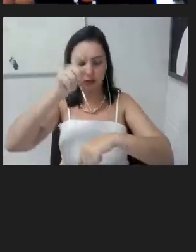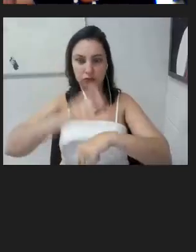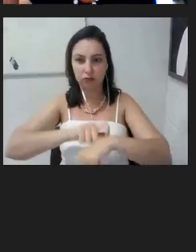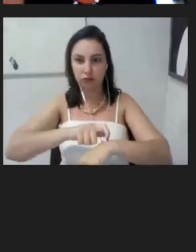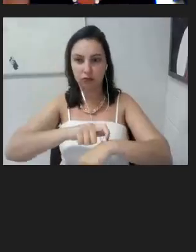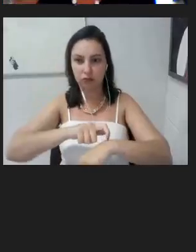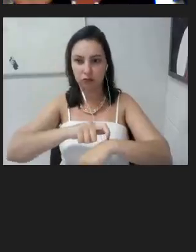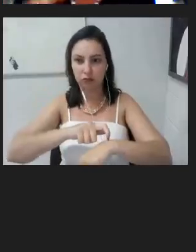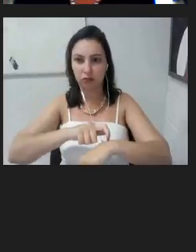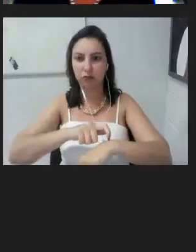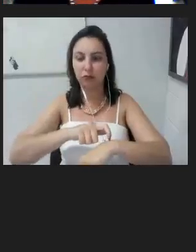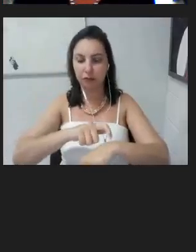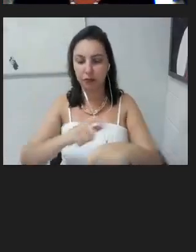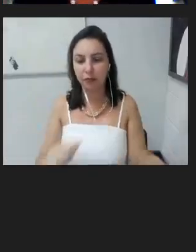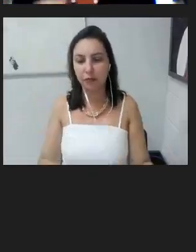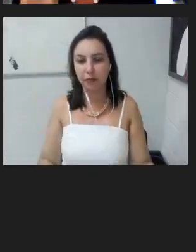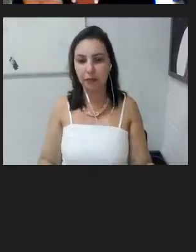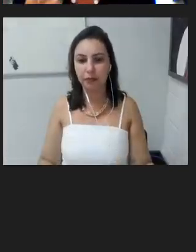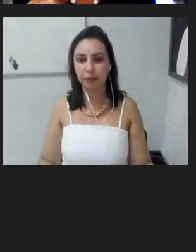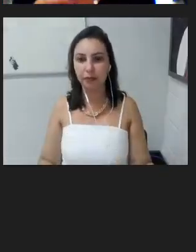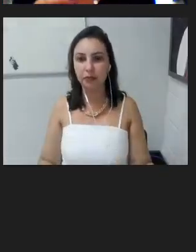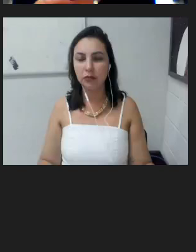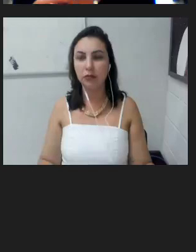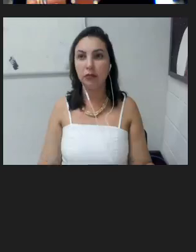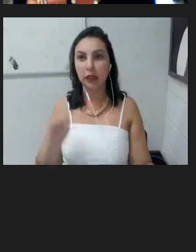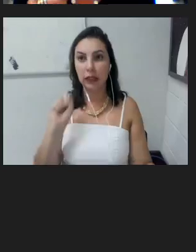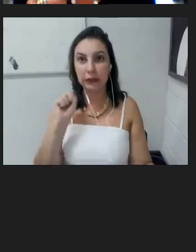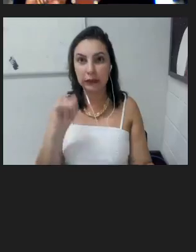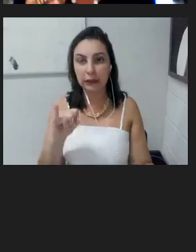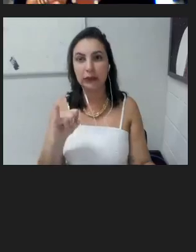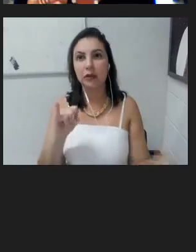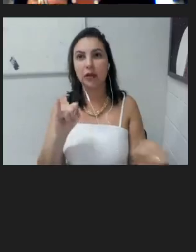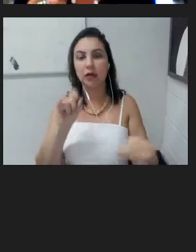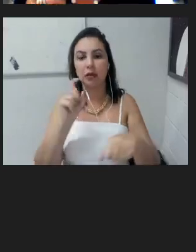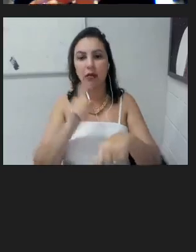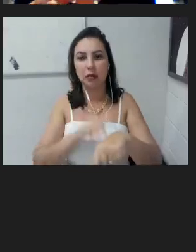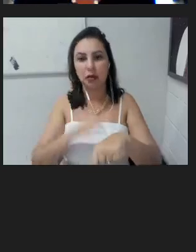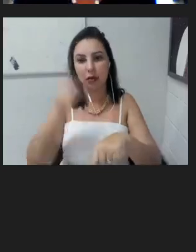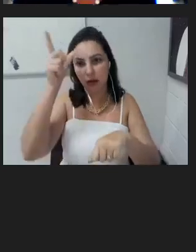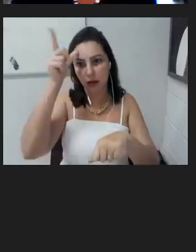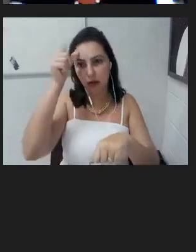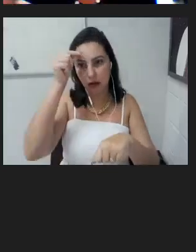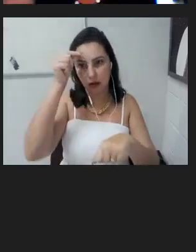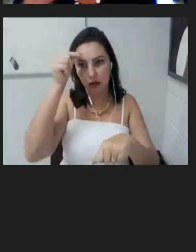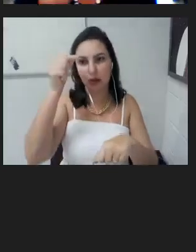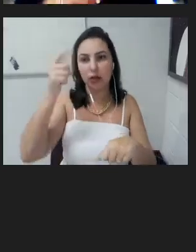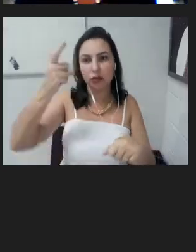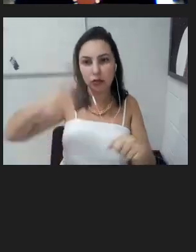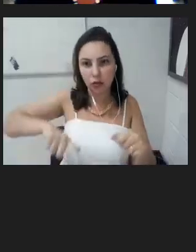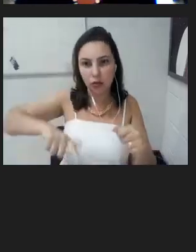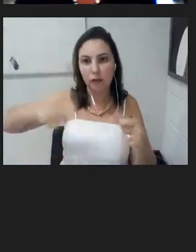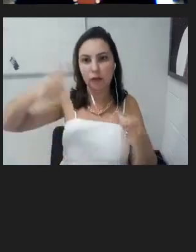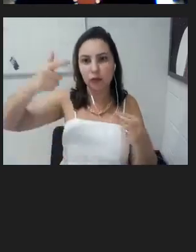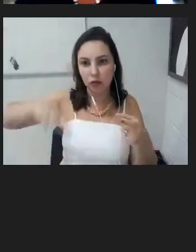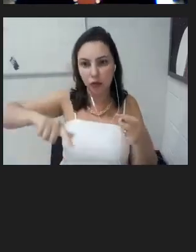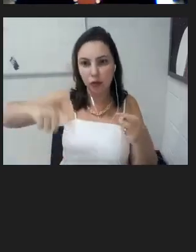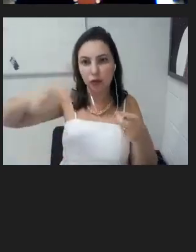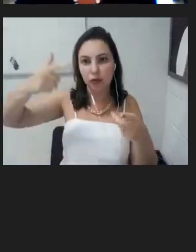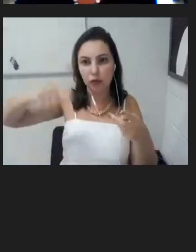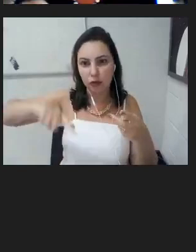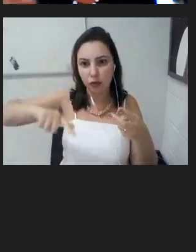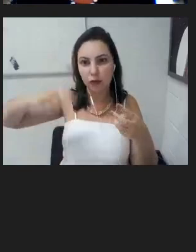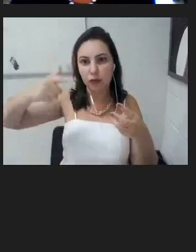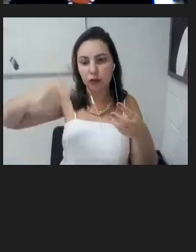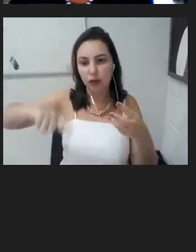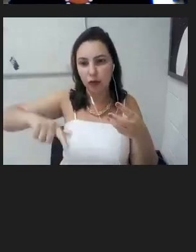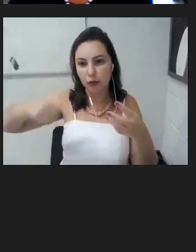característica momentânea. Se ela é momentânea, ela vai o quê? Se repetir.